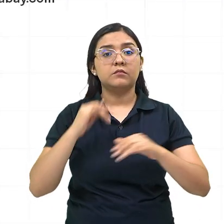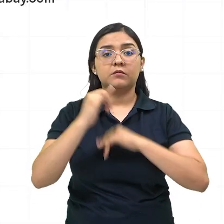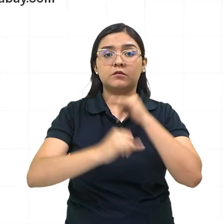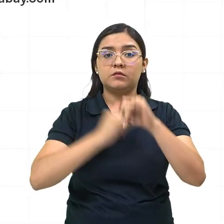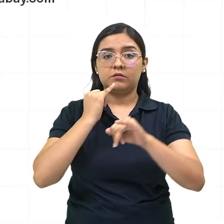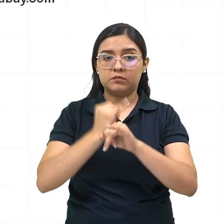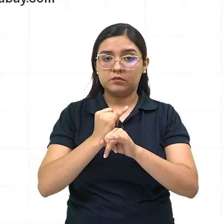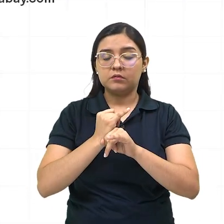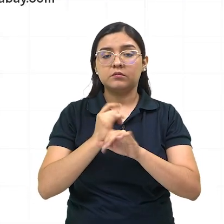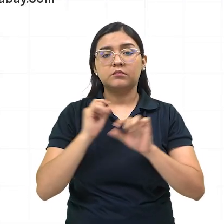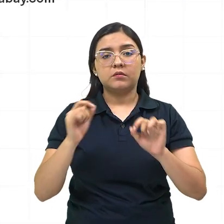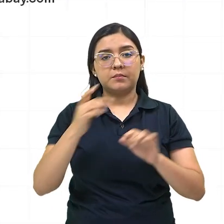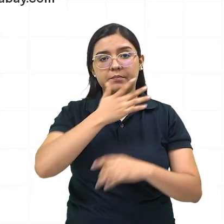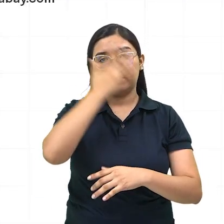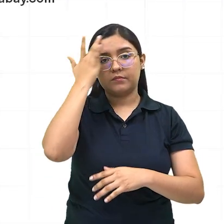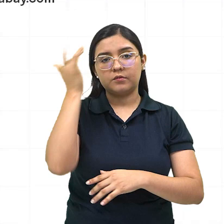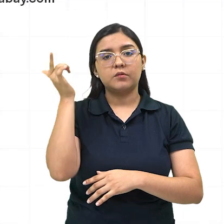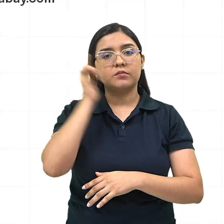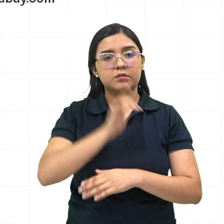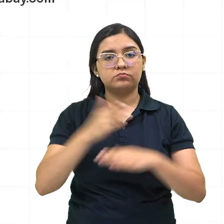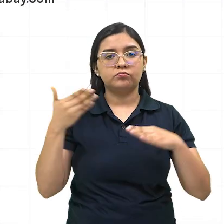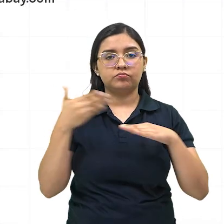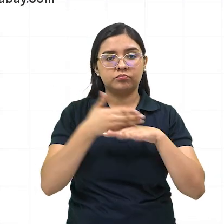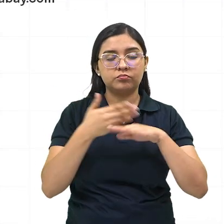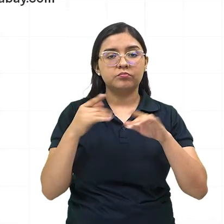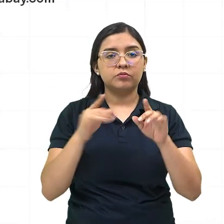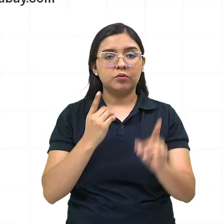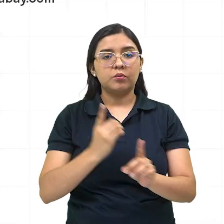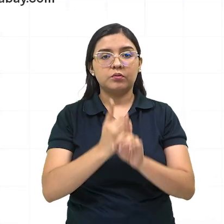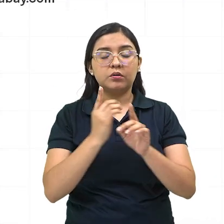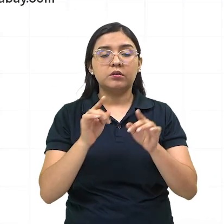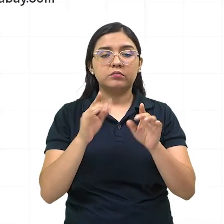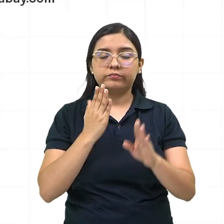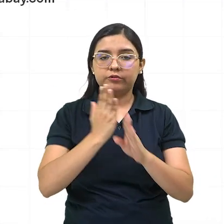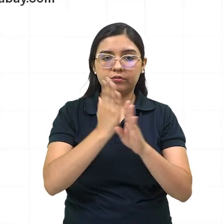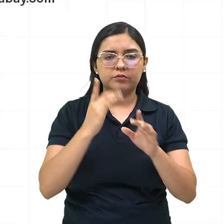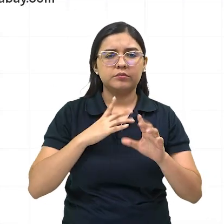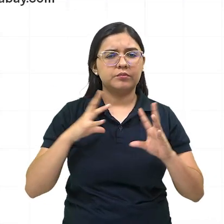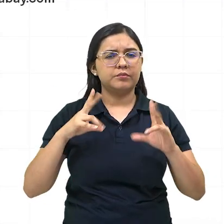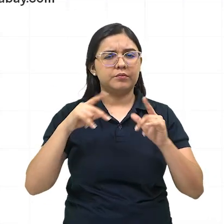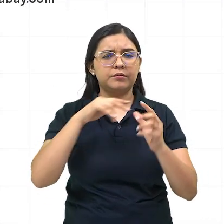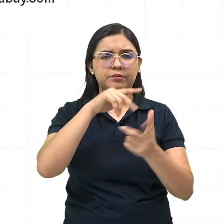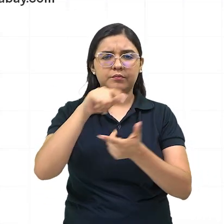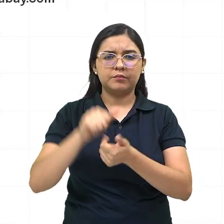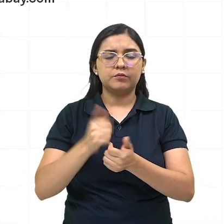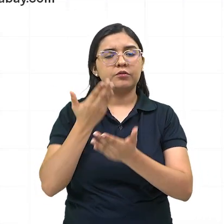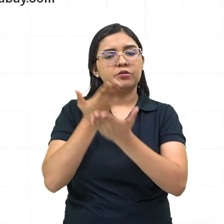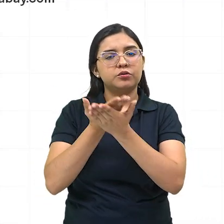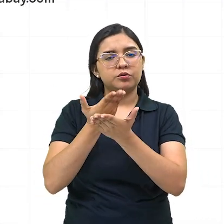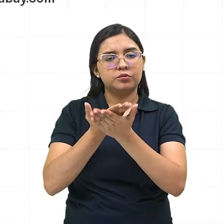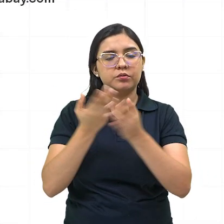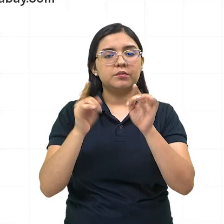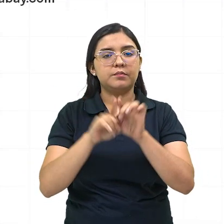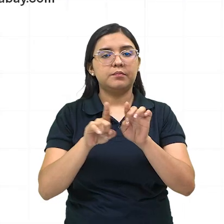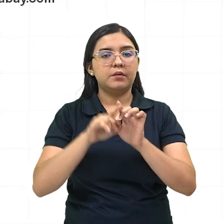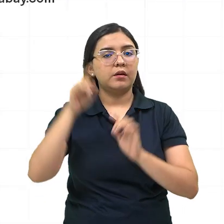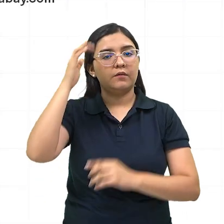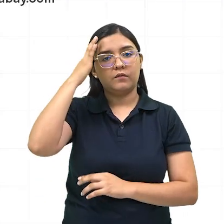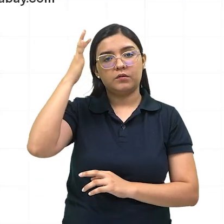acesso à escritura mais fácil e permitindo que pessoas de todo o mundo estudem e reflitam sobre as suas religiões,